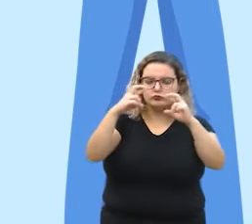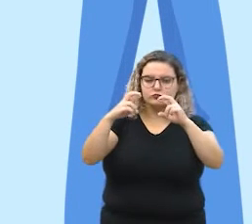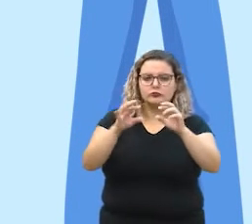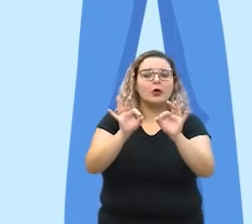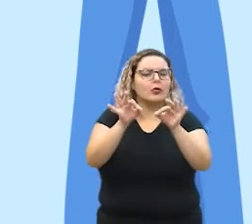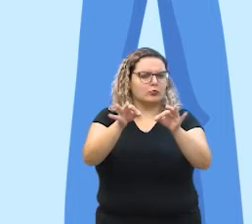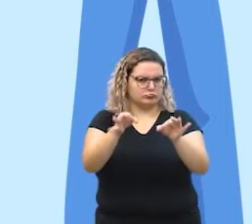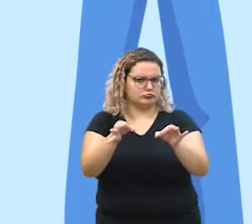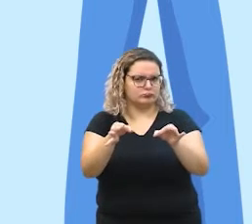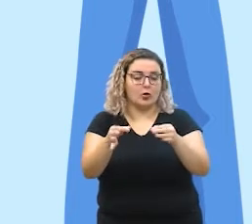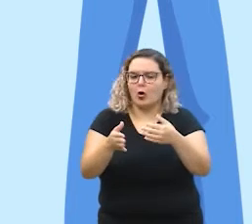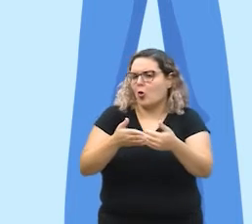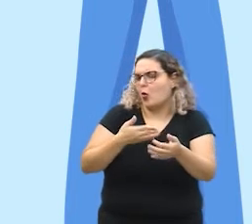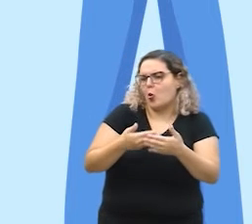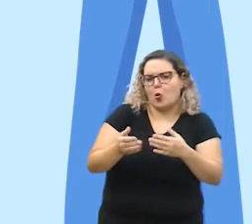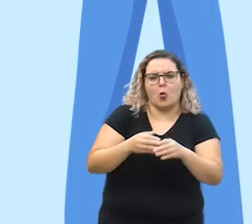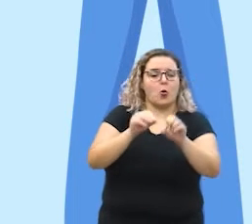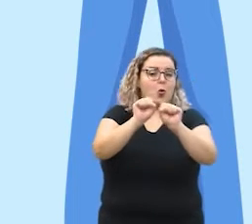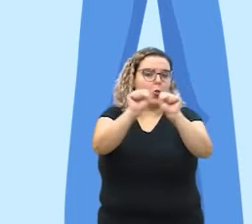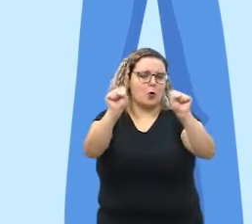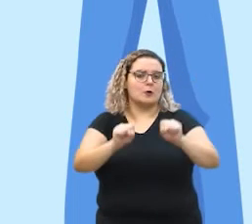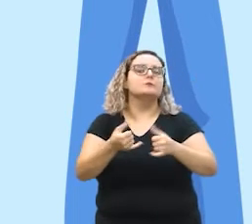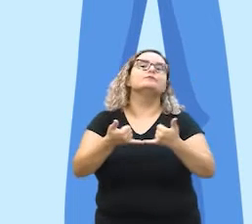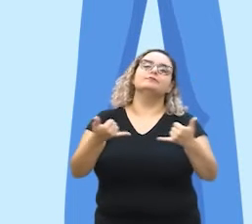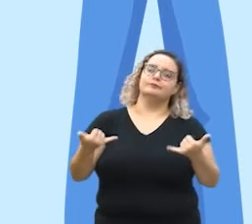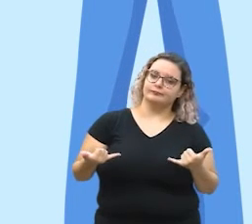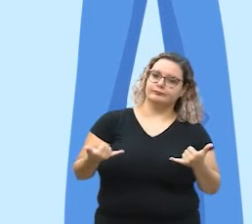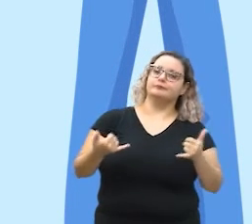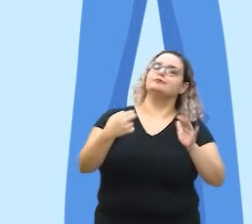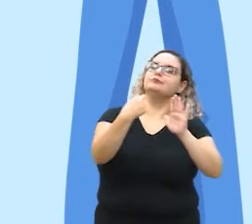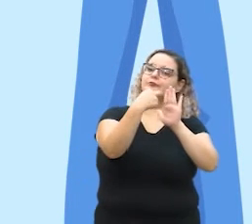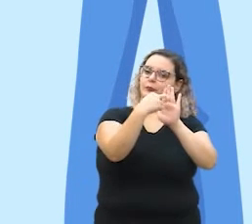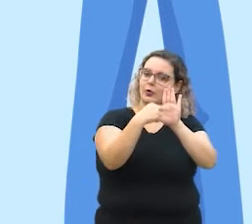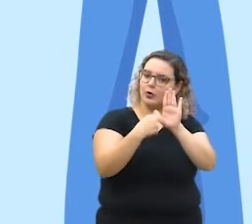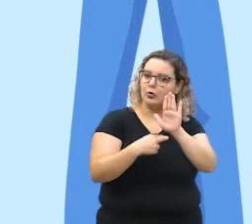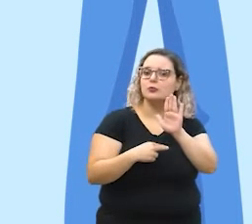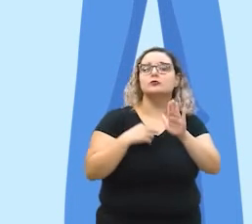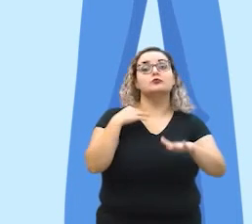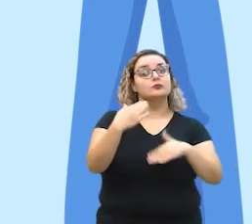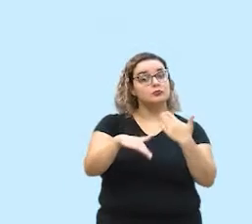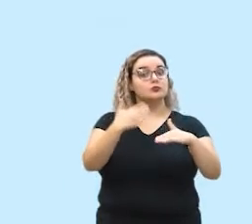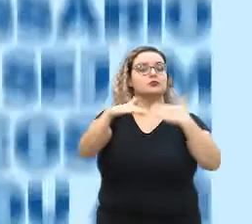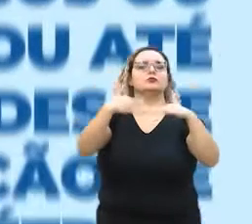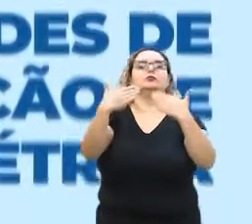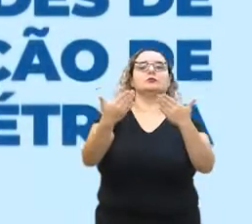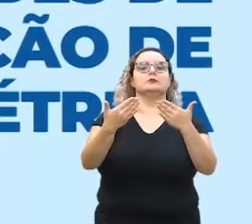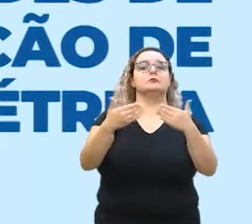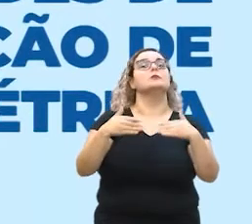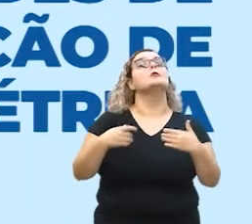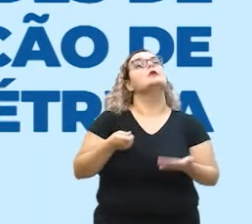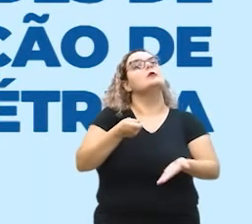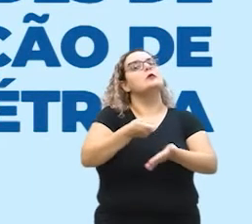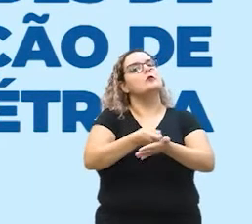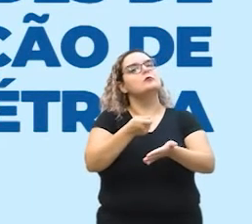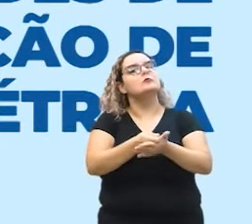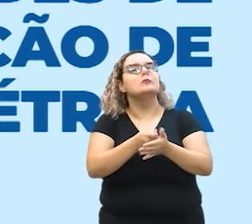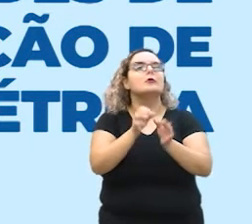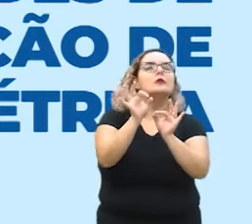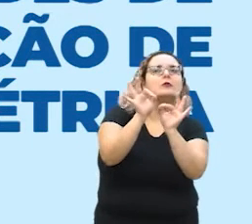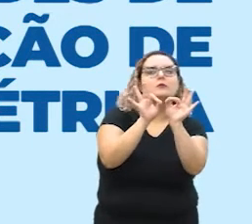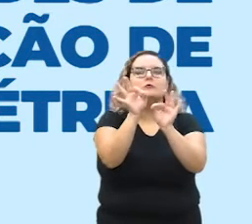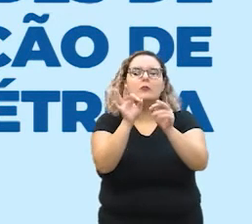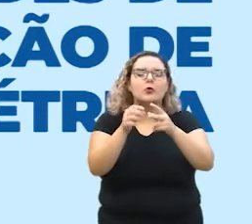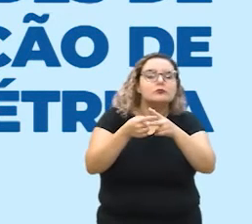funcionamento adequado de qualquer sistema elétrico conforme as normas aplicadas no desenvolvimento. E efetua reparos